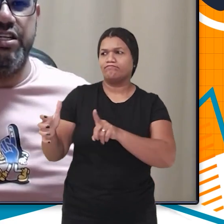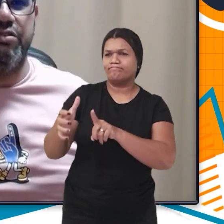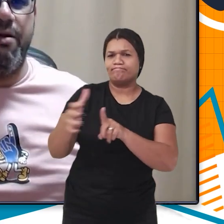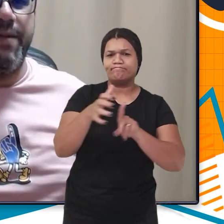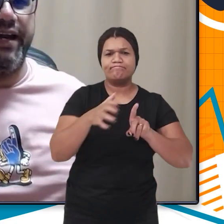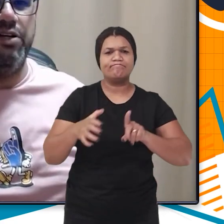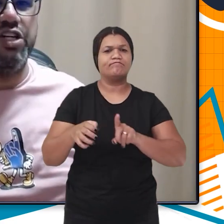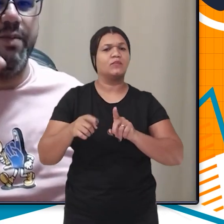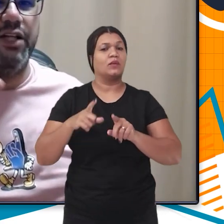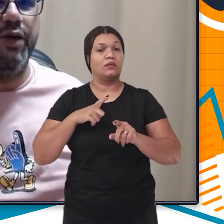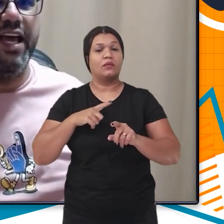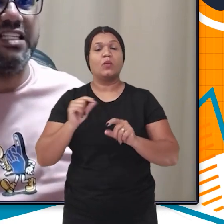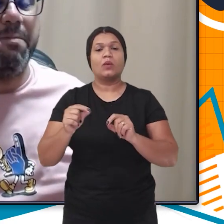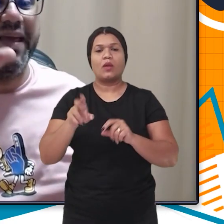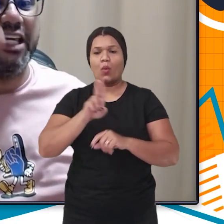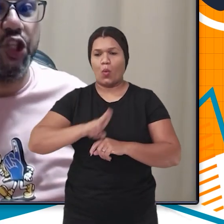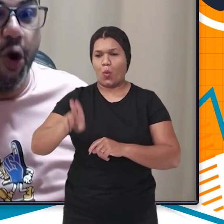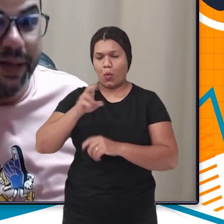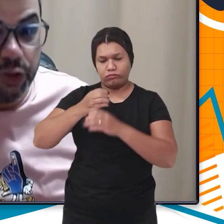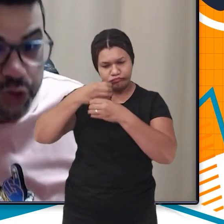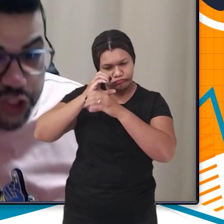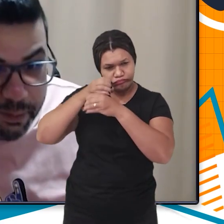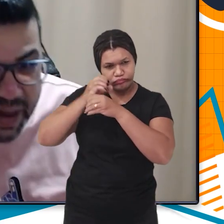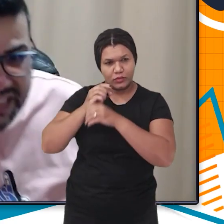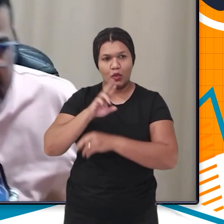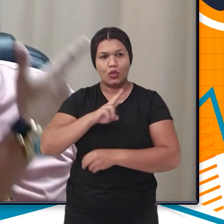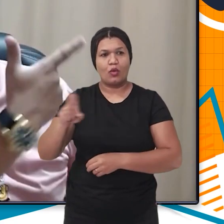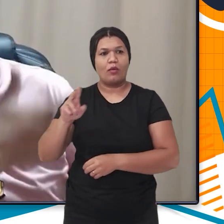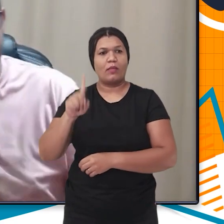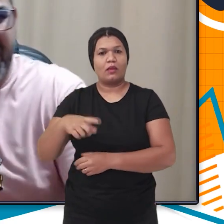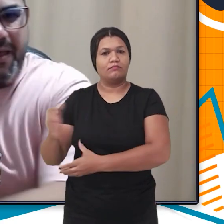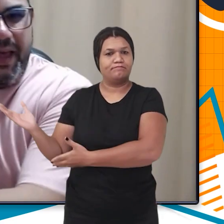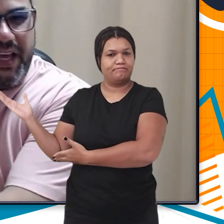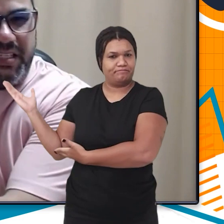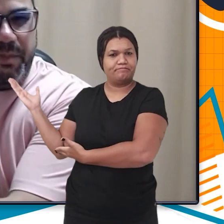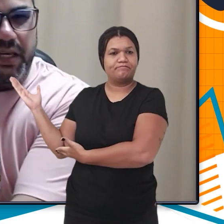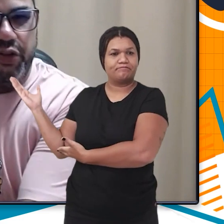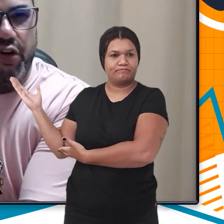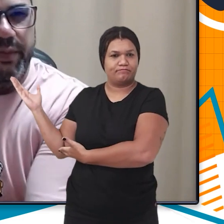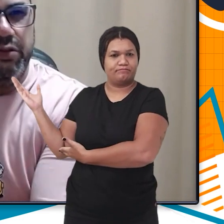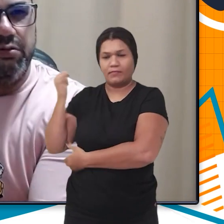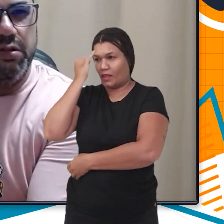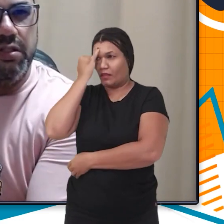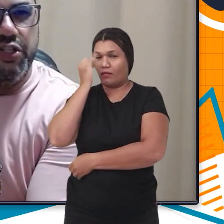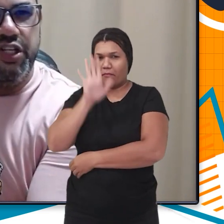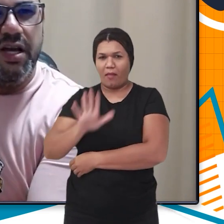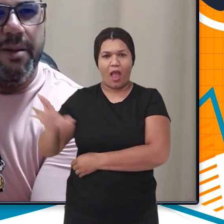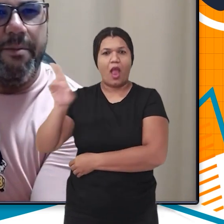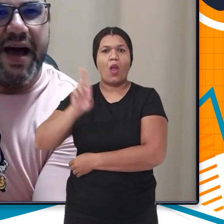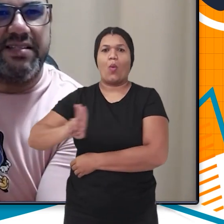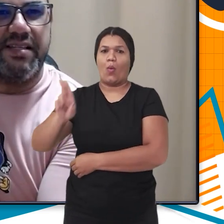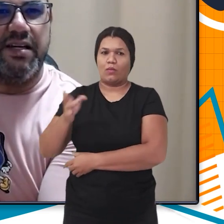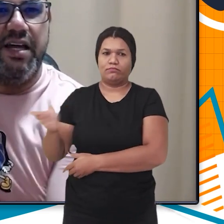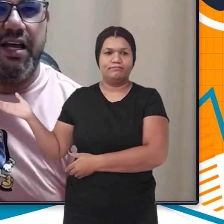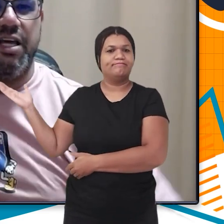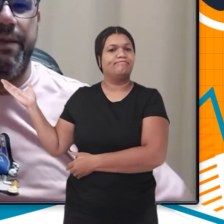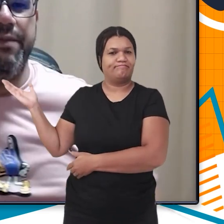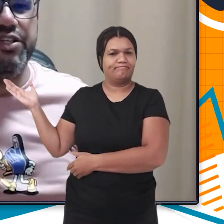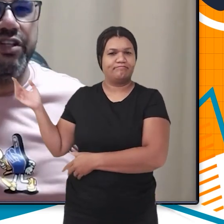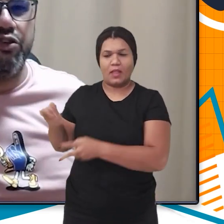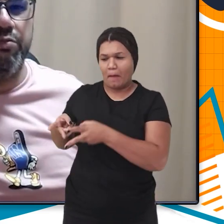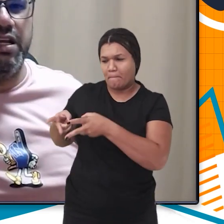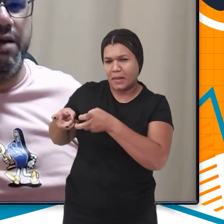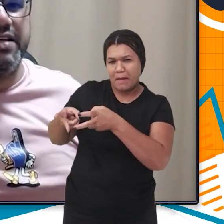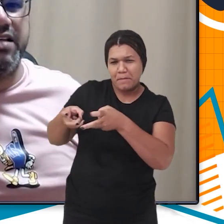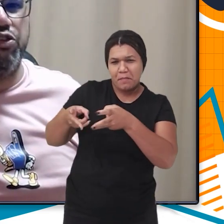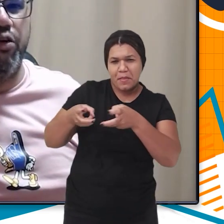cientistas utilizam um aparelho chamado espectrômetro de massa. Espectrômetro de massa, que